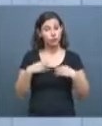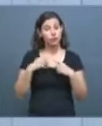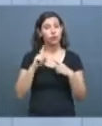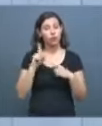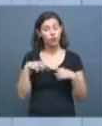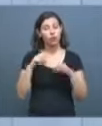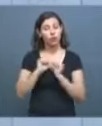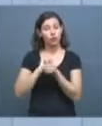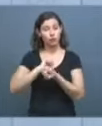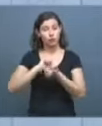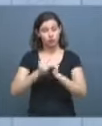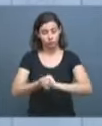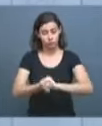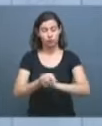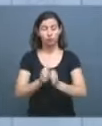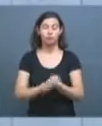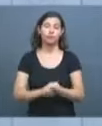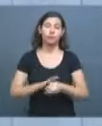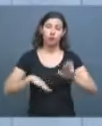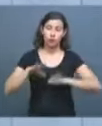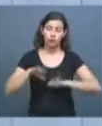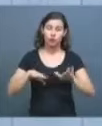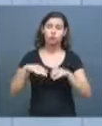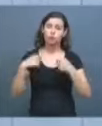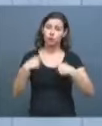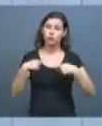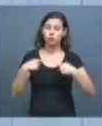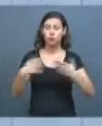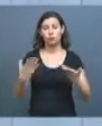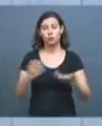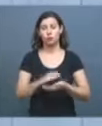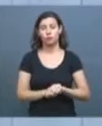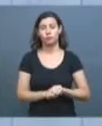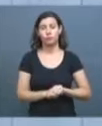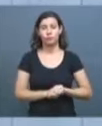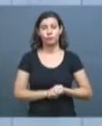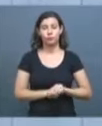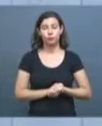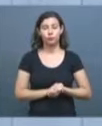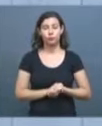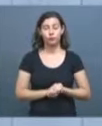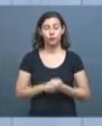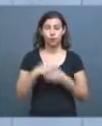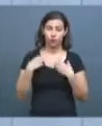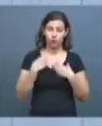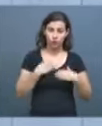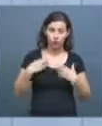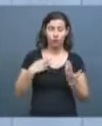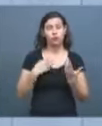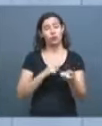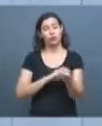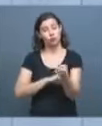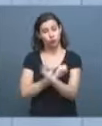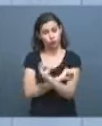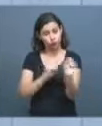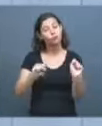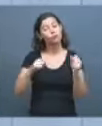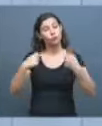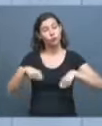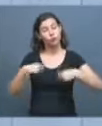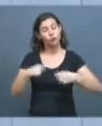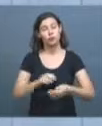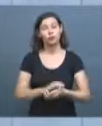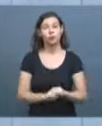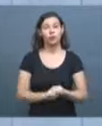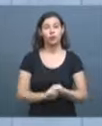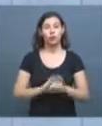Porque existem situações que nós precisamos, sim, passar por esse estresse, passar por essa ansiedade, que são situações em que realmente